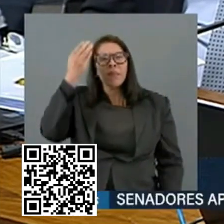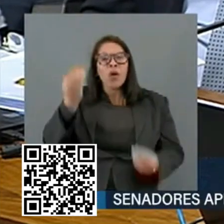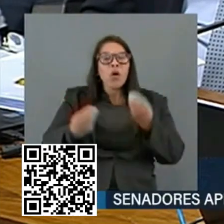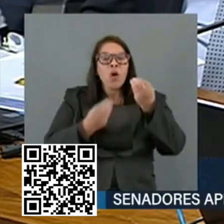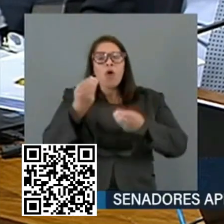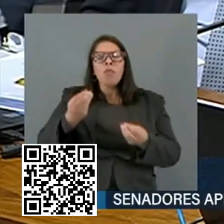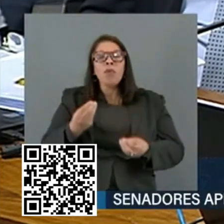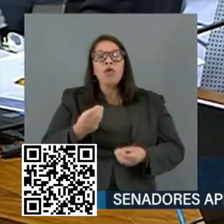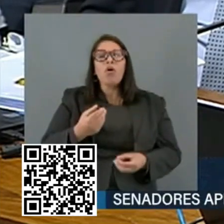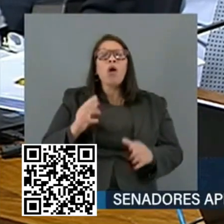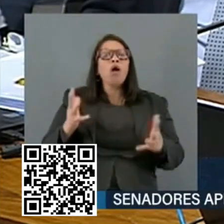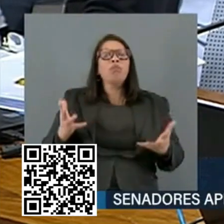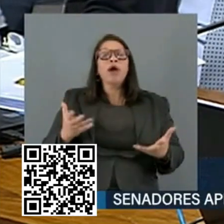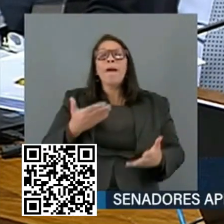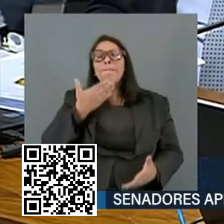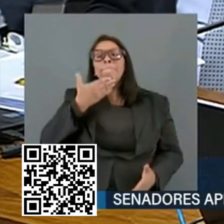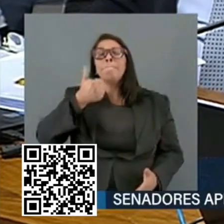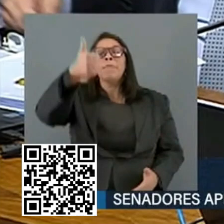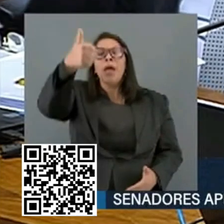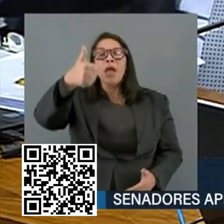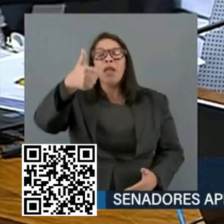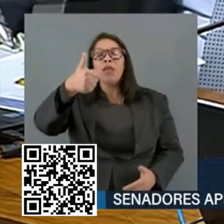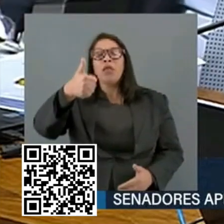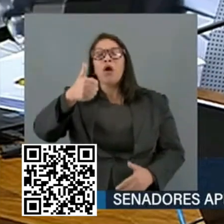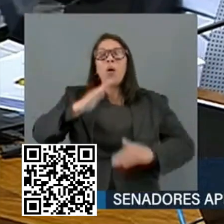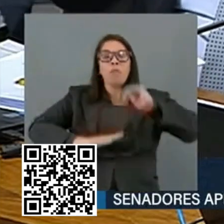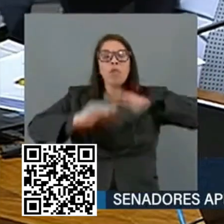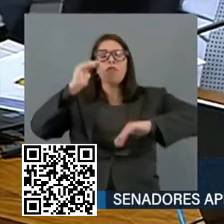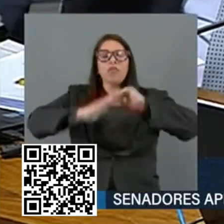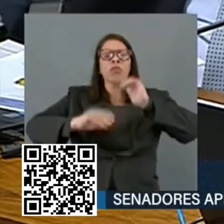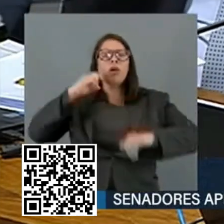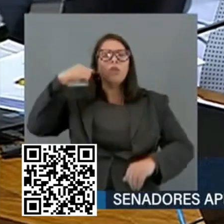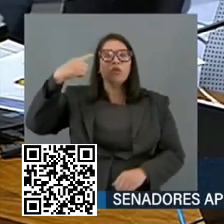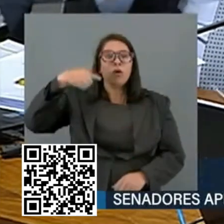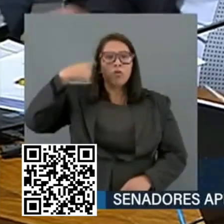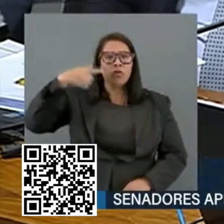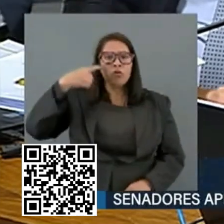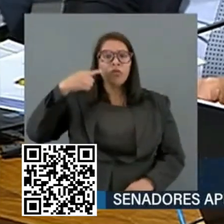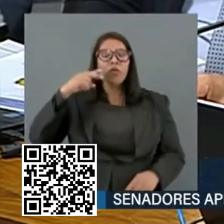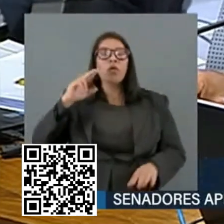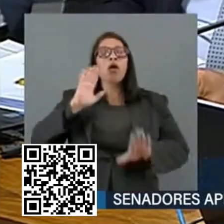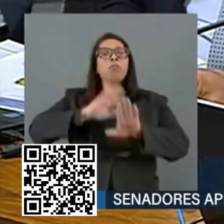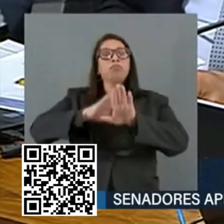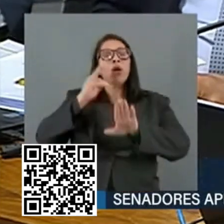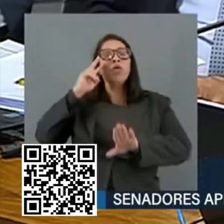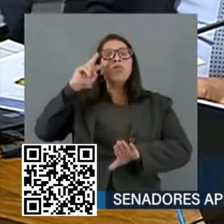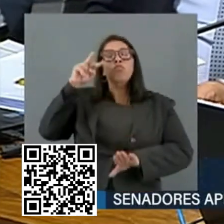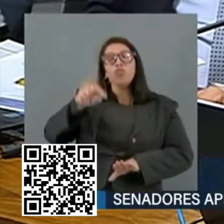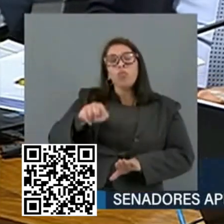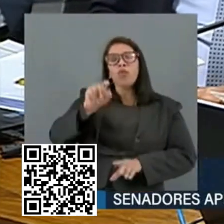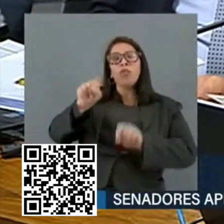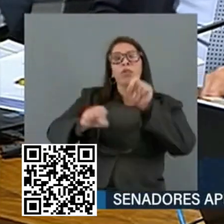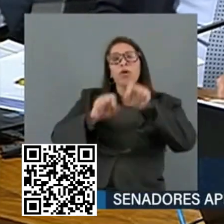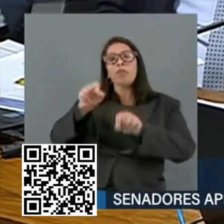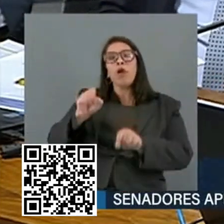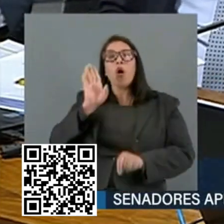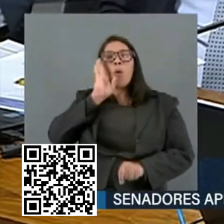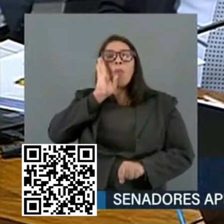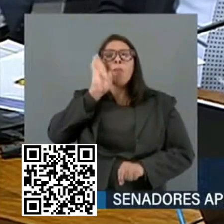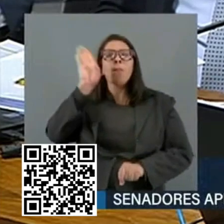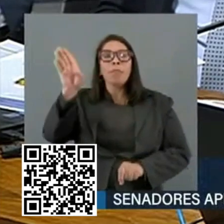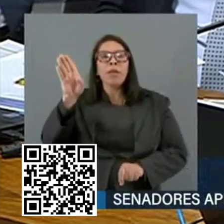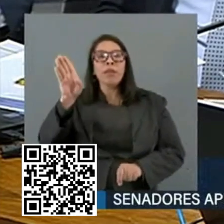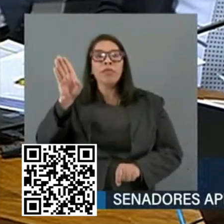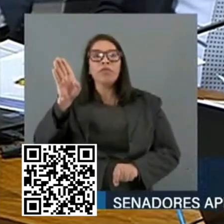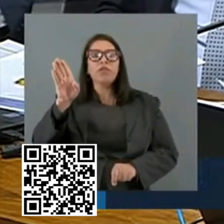a maior qualidade de um advogado e, a seu ver, qual deve ser o